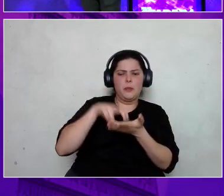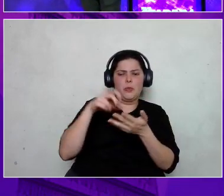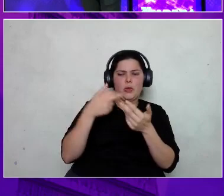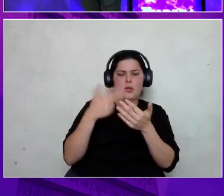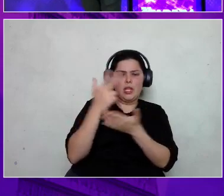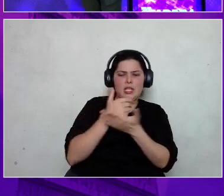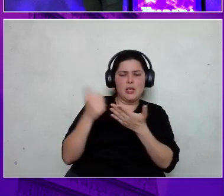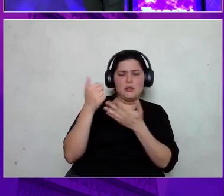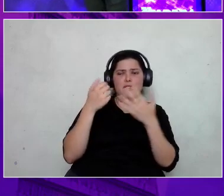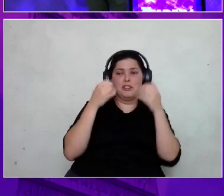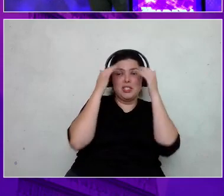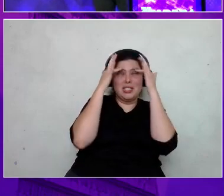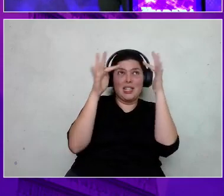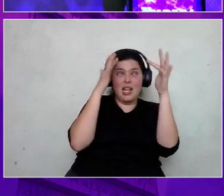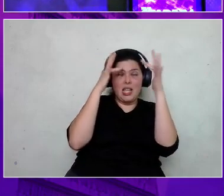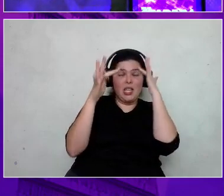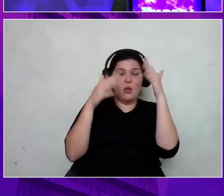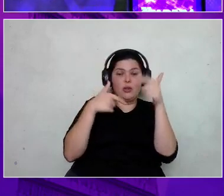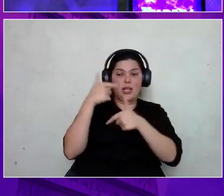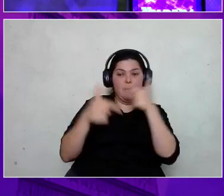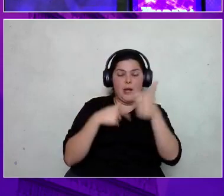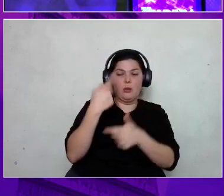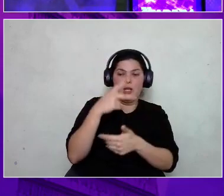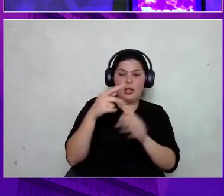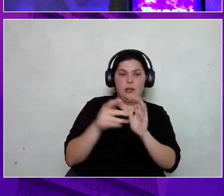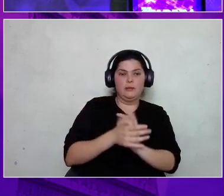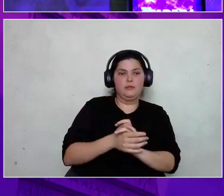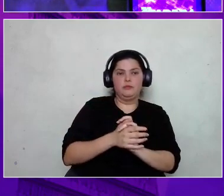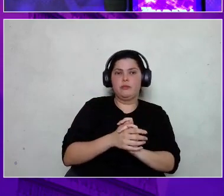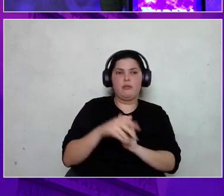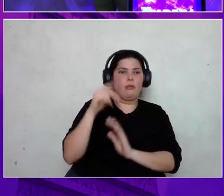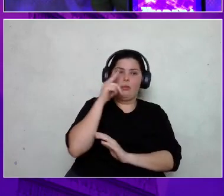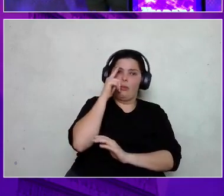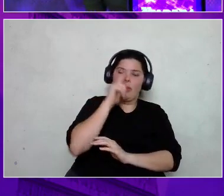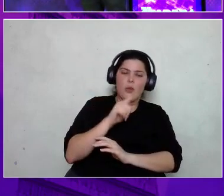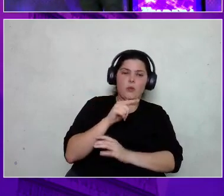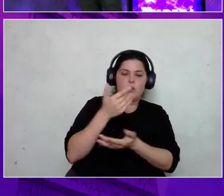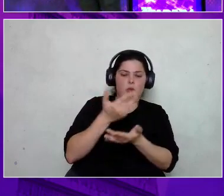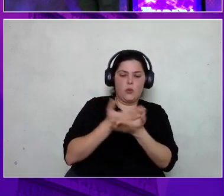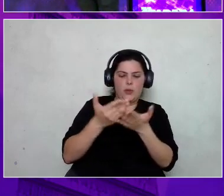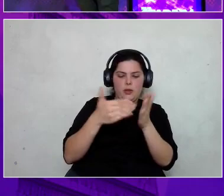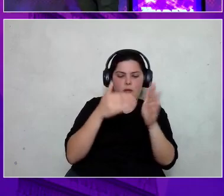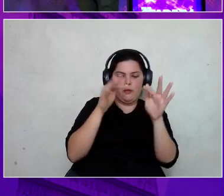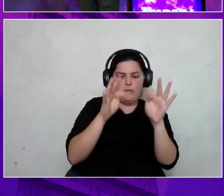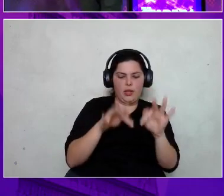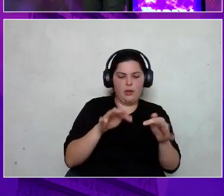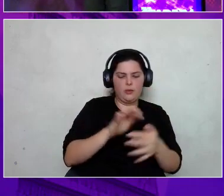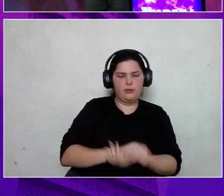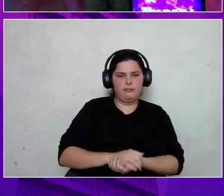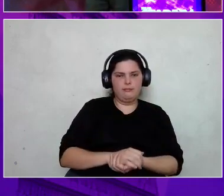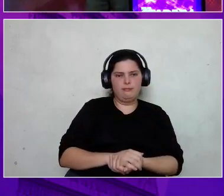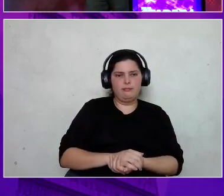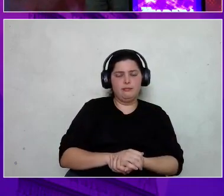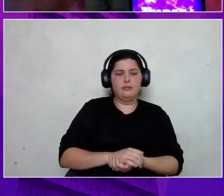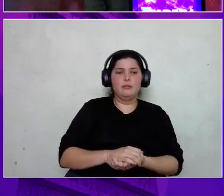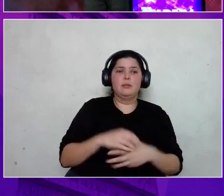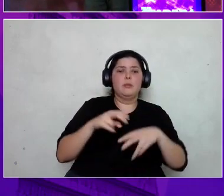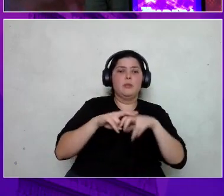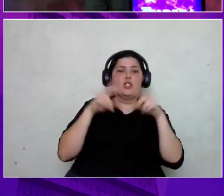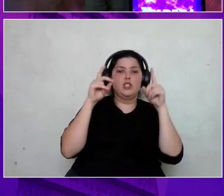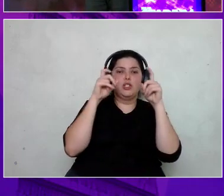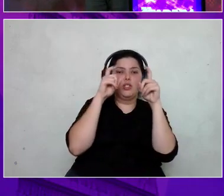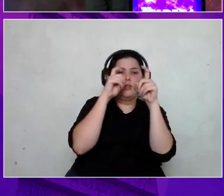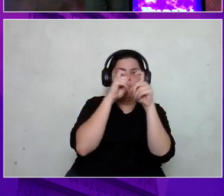dele. Ele não conseguiria chegar do início ao fim da aplicação devido a essa dificuldade que ele teria de